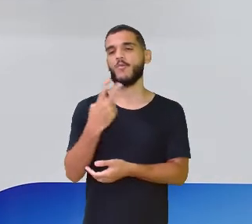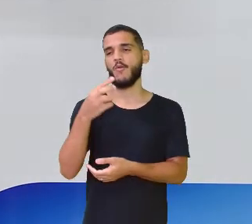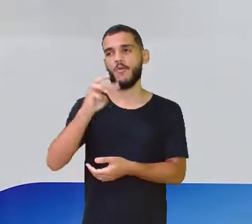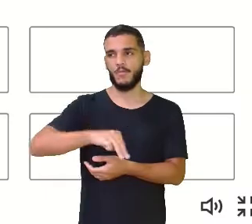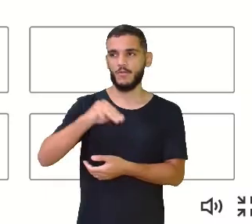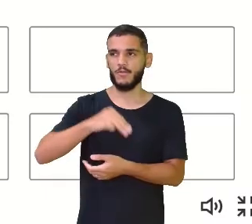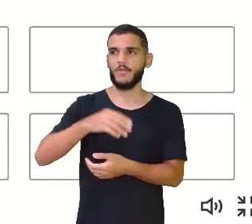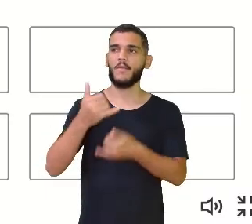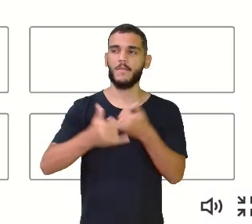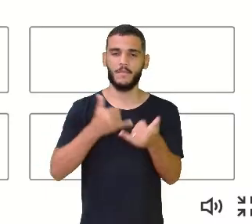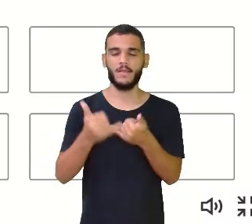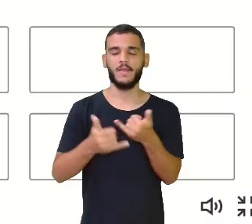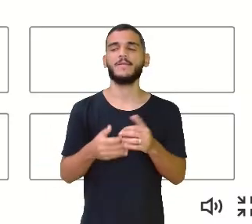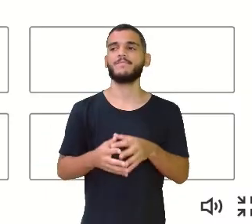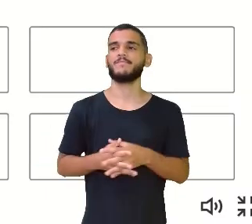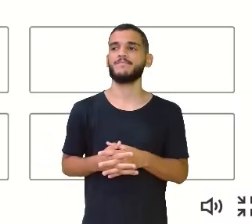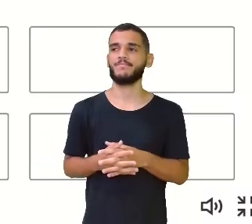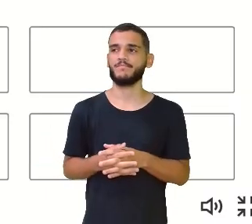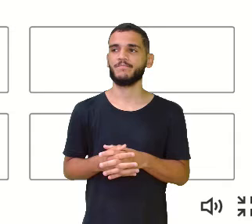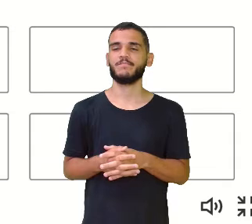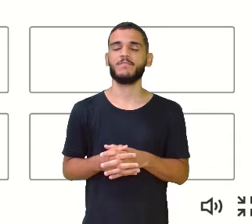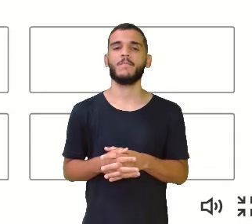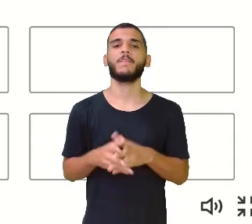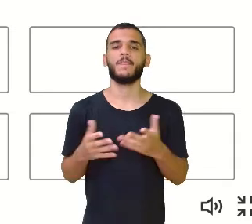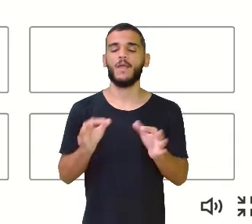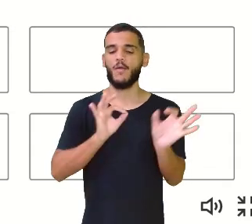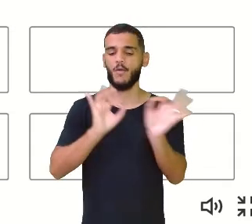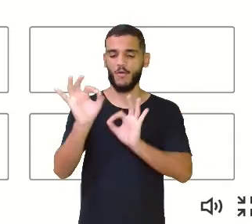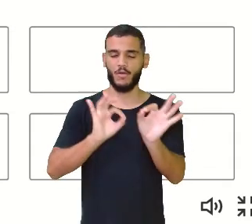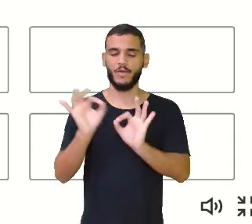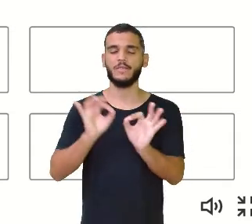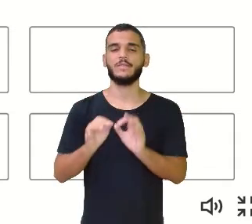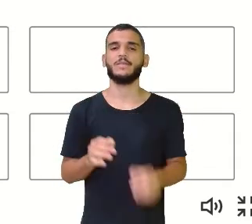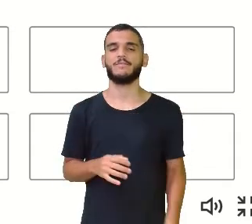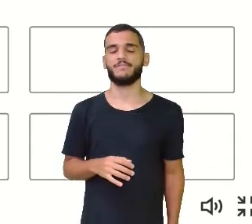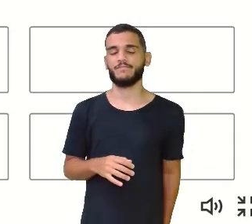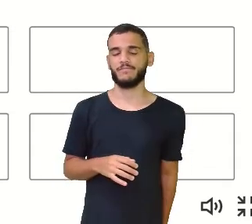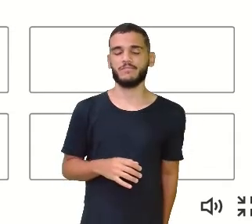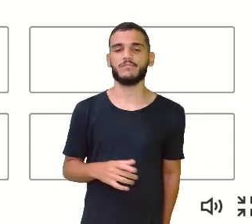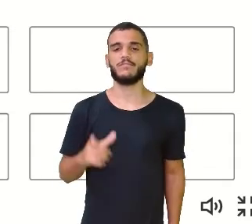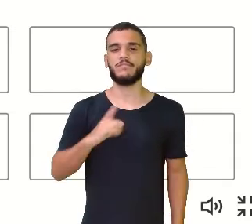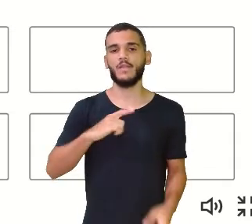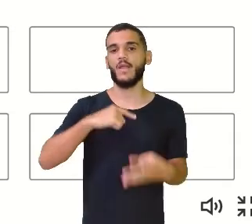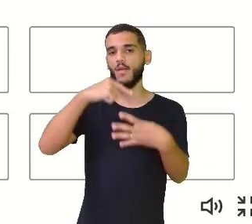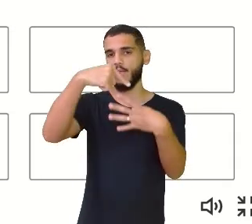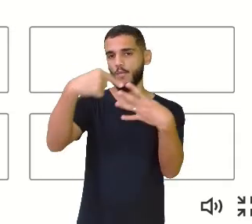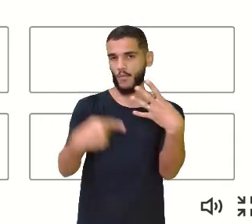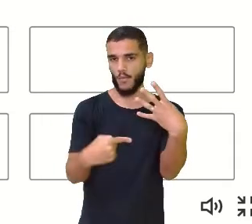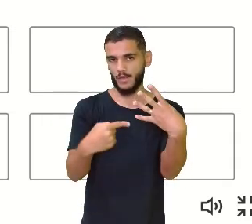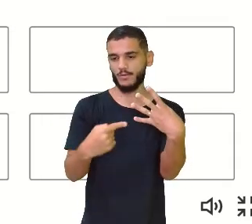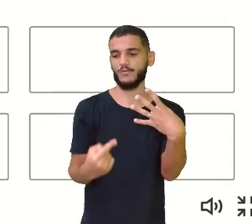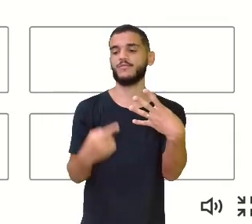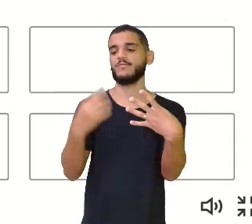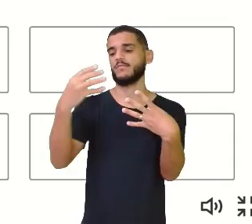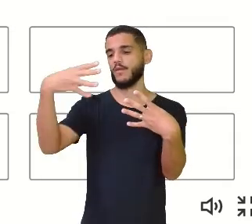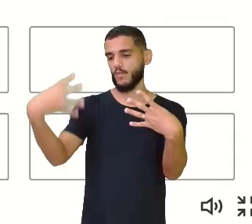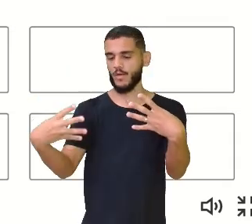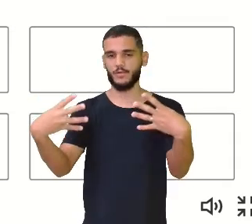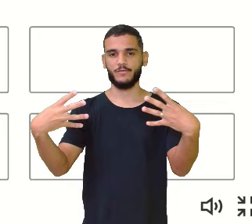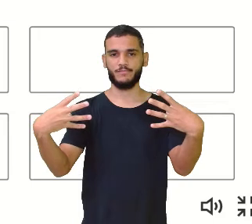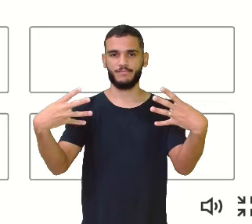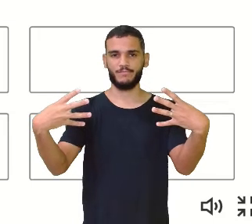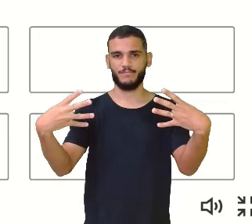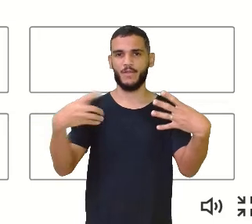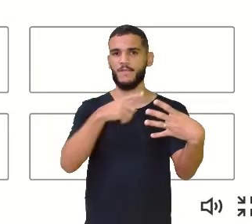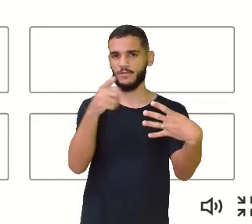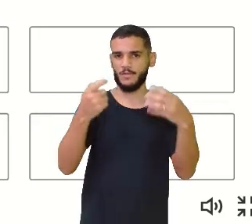jogar ainda, professora Márcia. Aqui a gente vai separar. Eu tenho 4 bióticos e 4 abióticos.